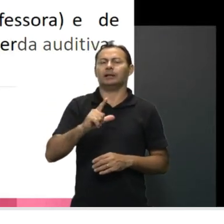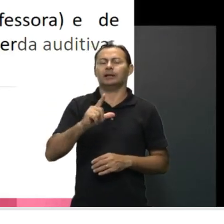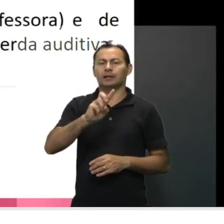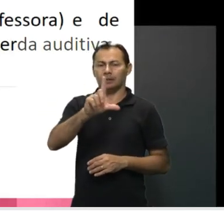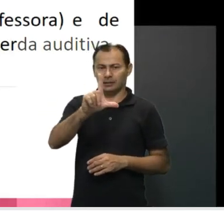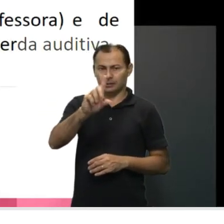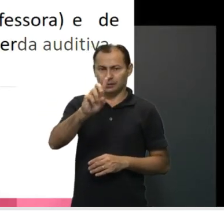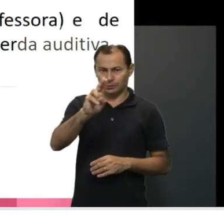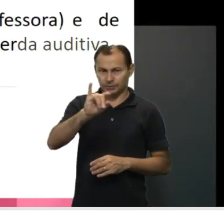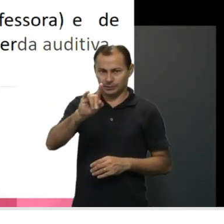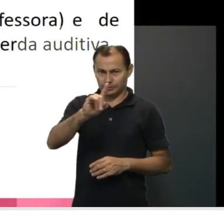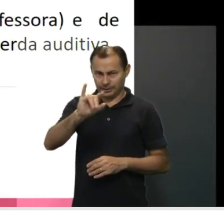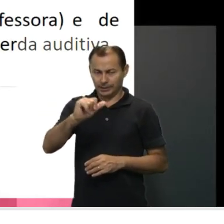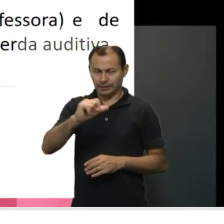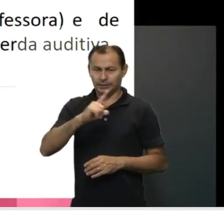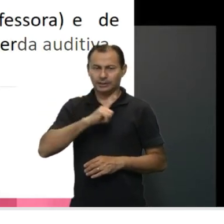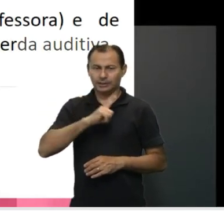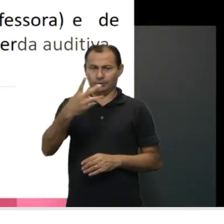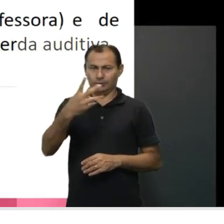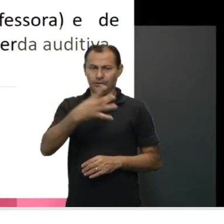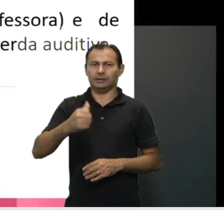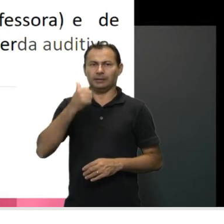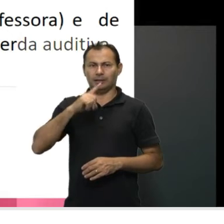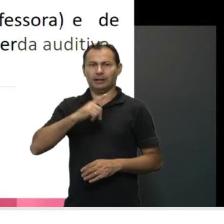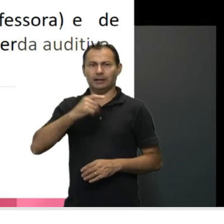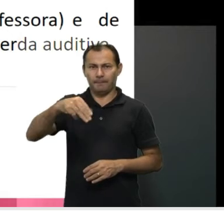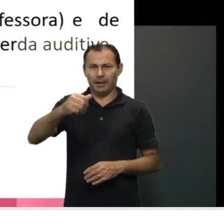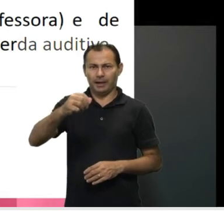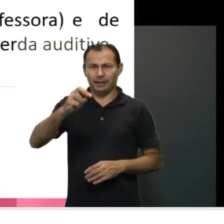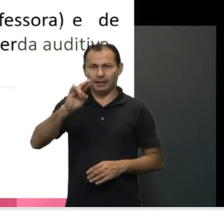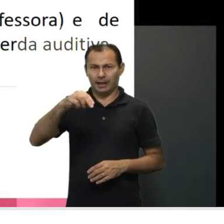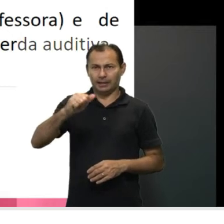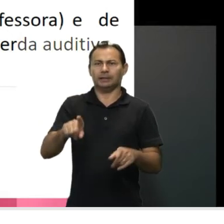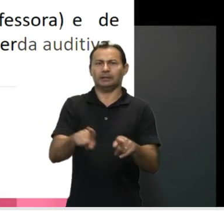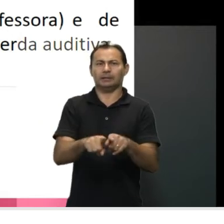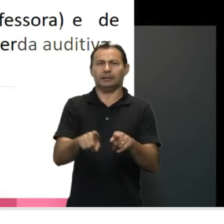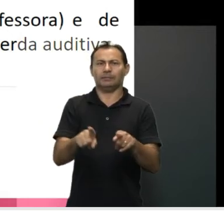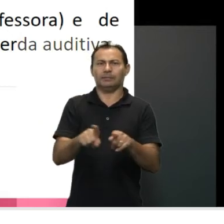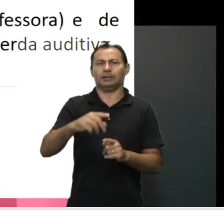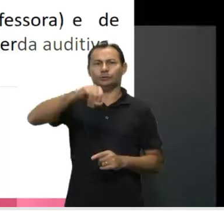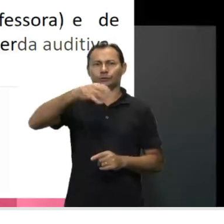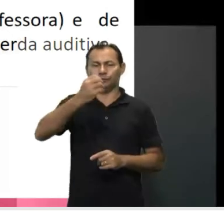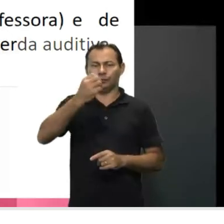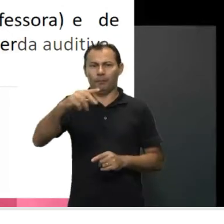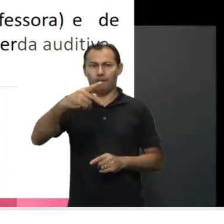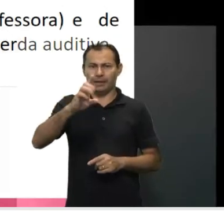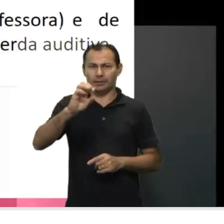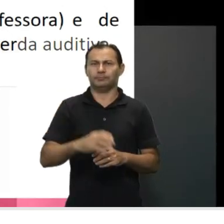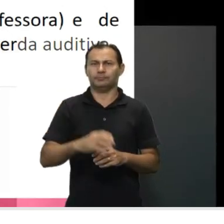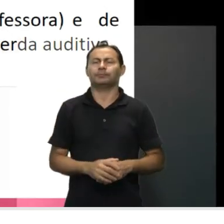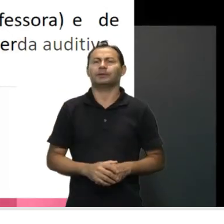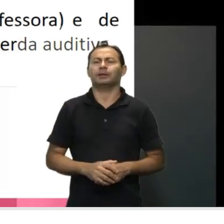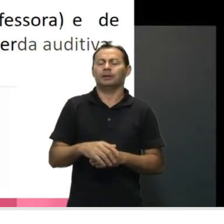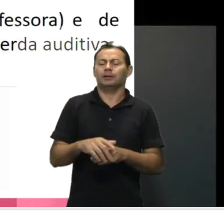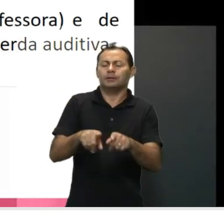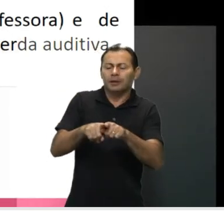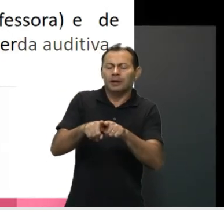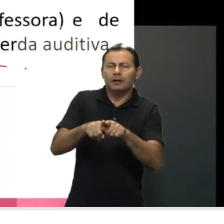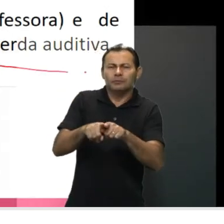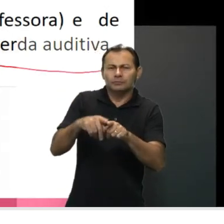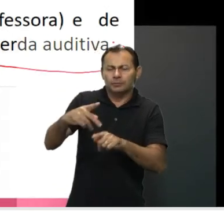Pedro. Mariana é aluna da professora Clarice, mas João Pedro, seu irmãozinho, teve o diagnóstico de perda